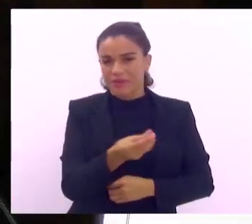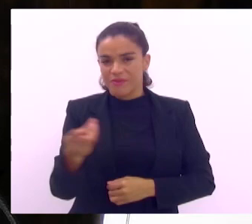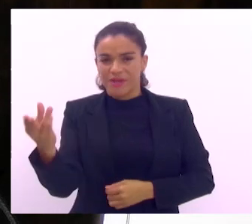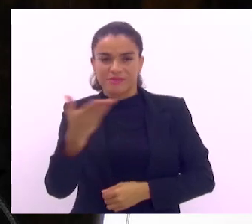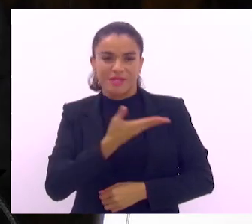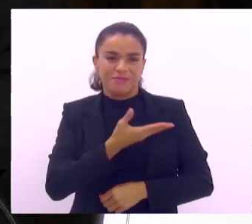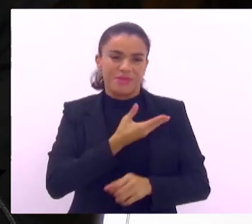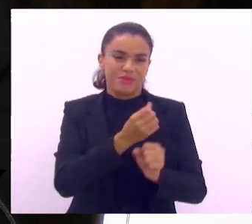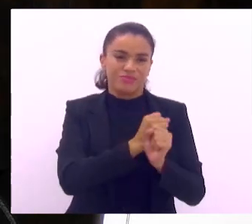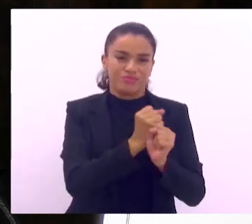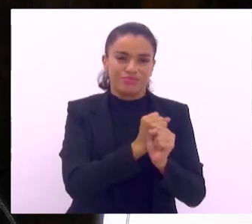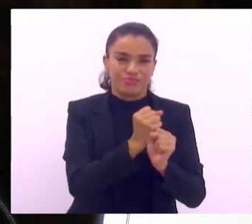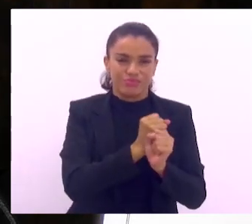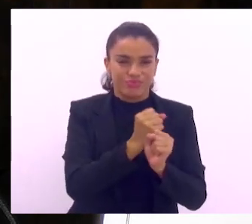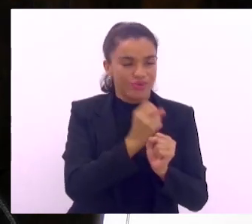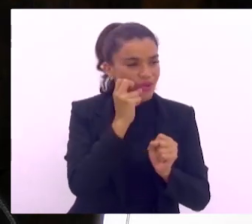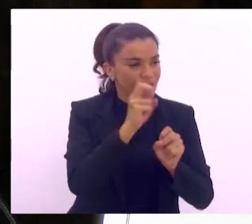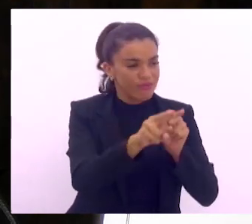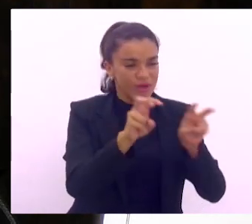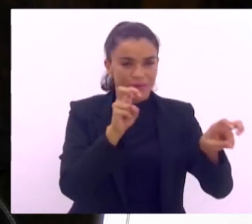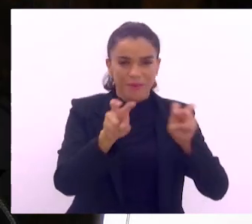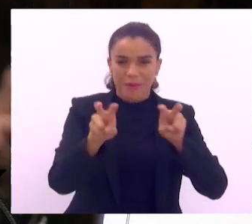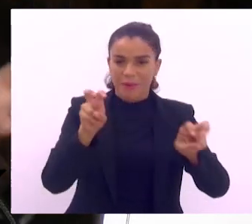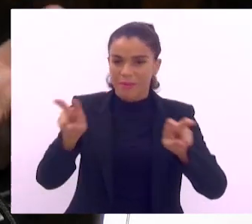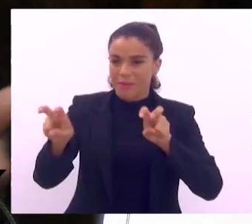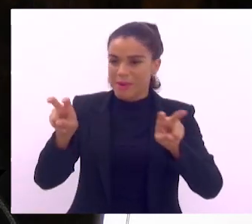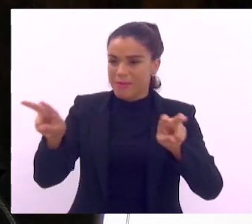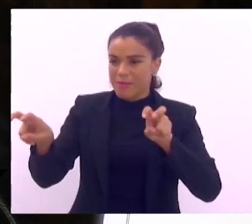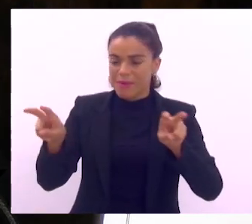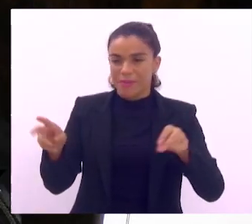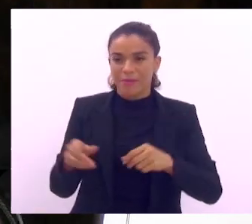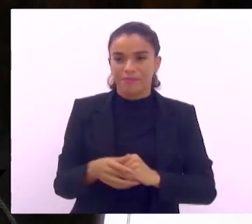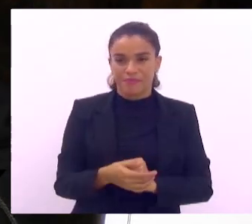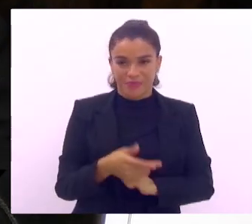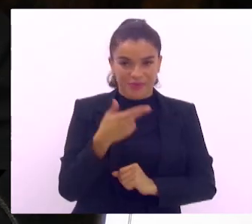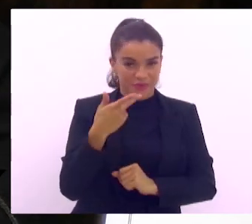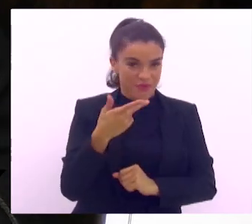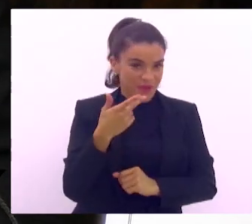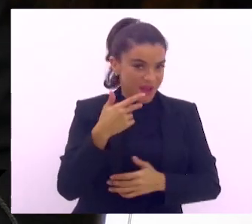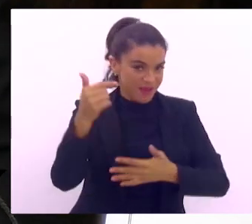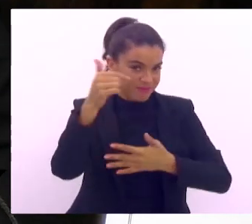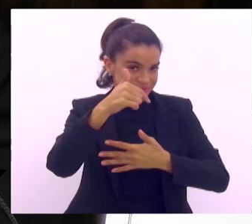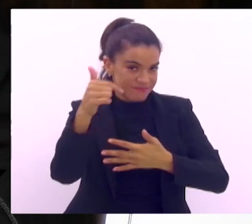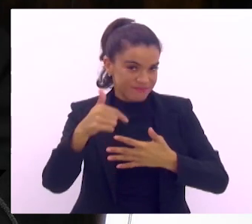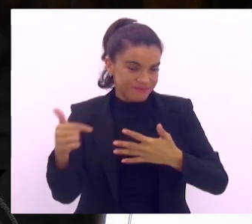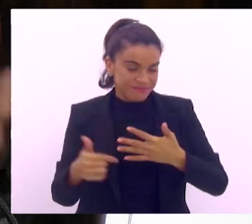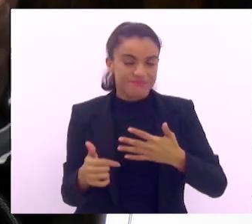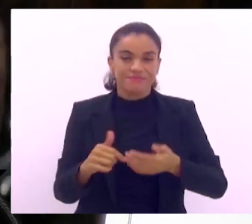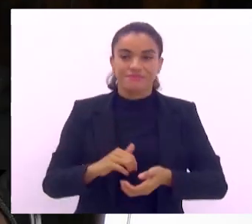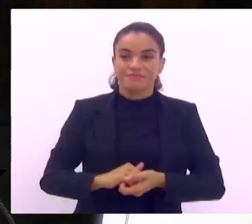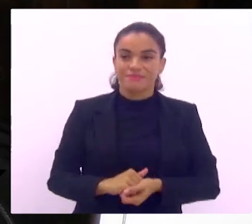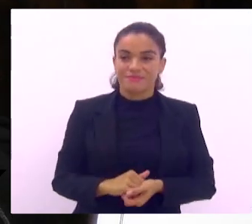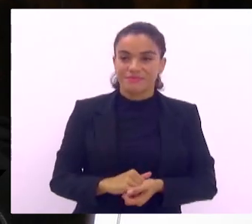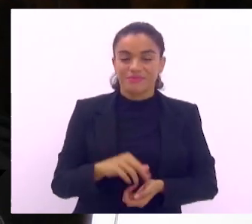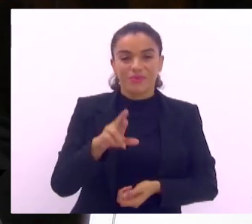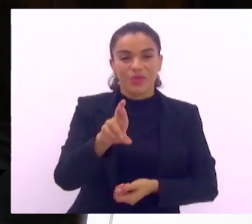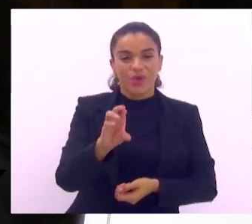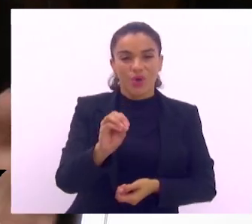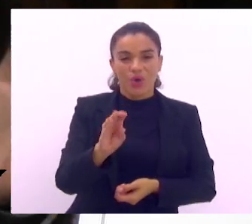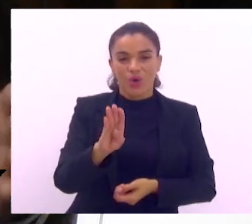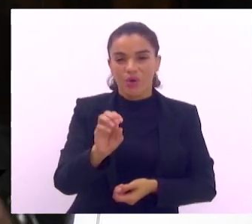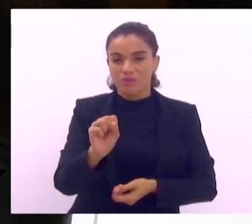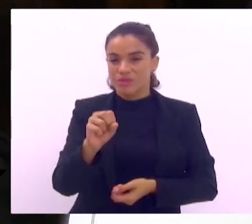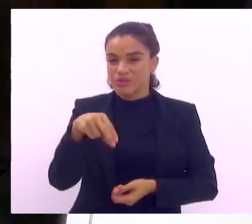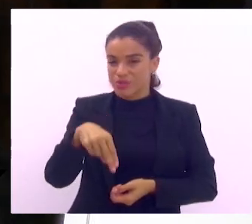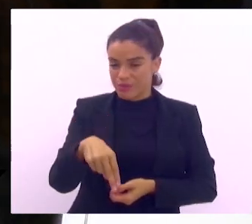longa data que eu vejo, e vou citar aqui para não faltar com os demais, vou citar o Robson,